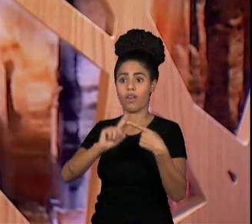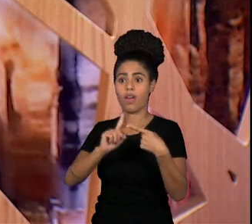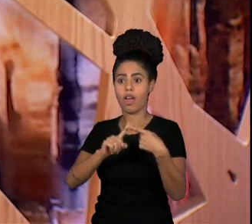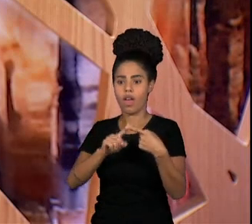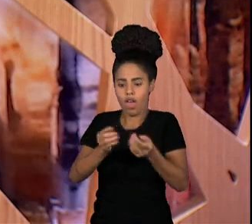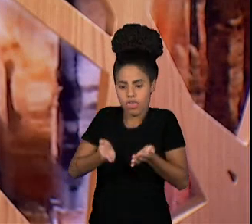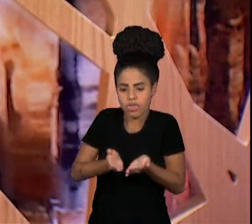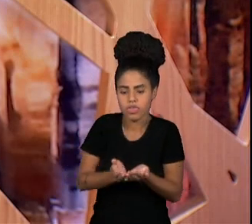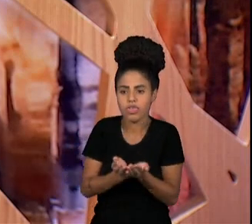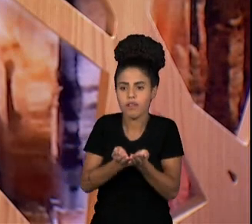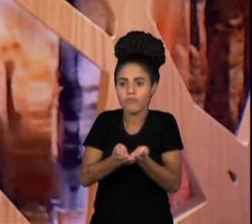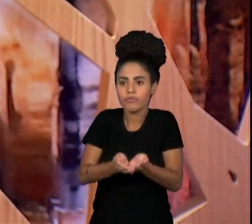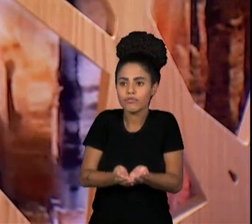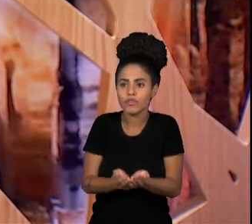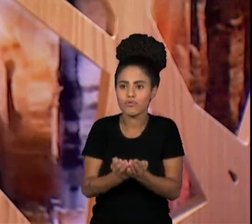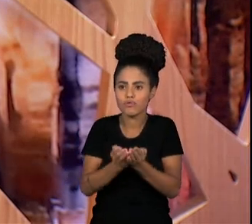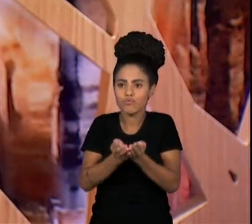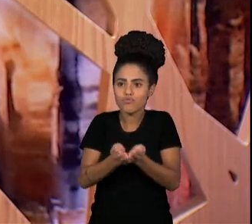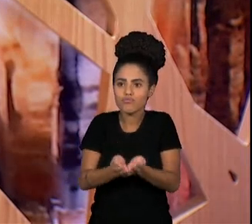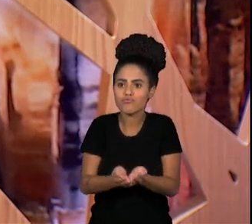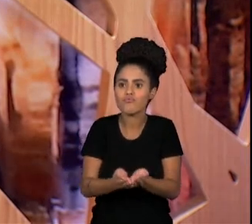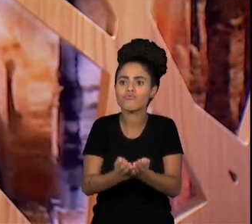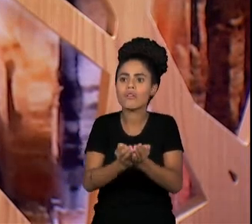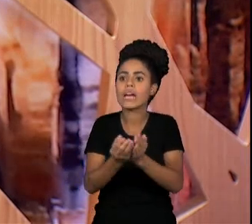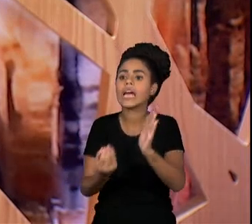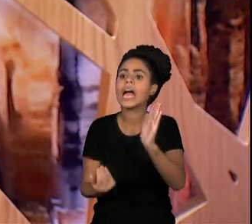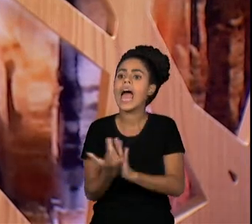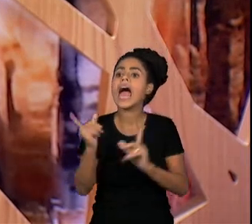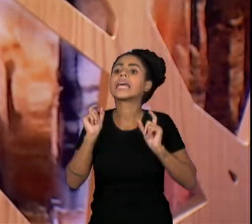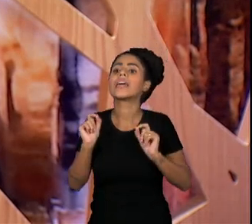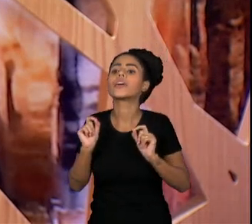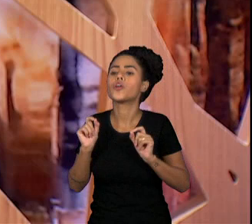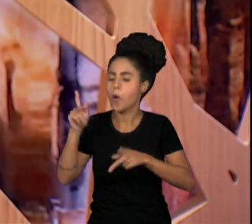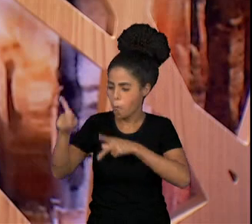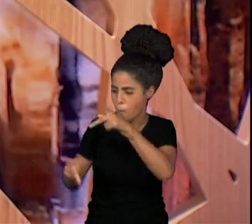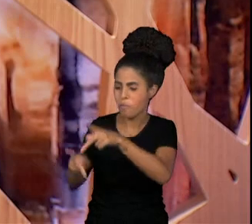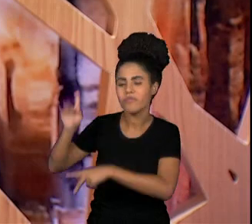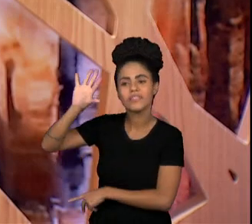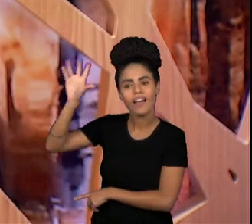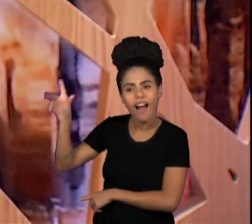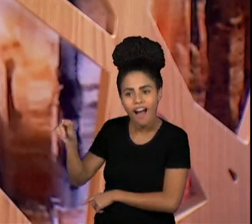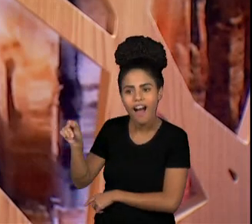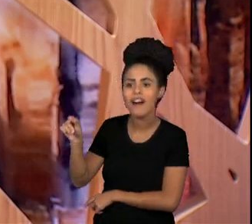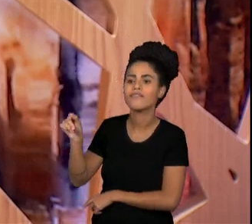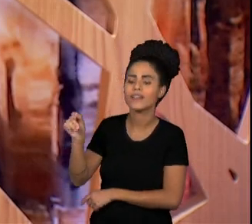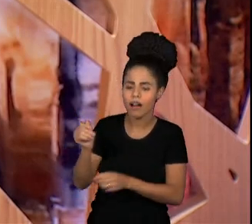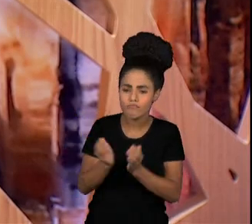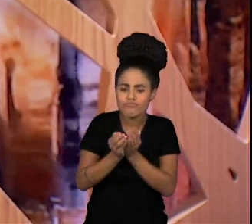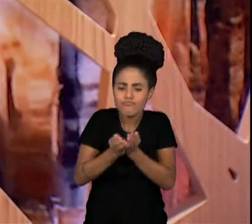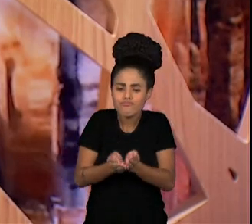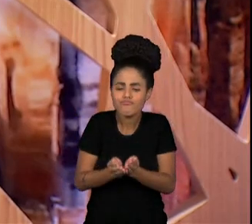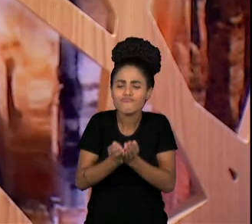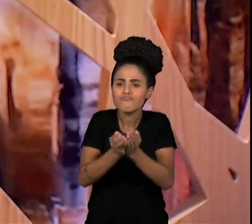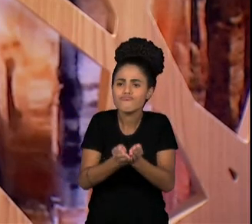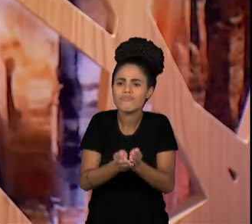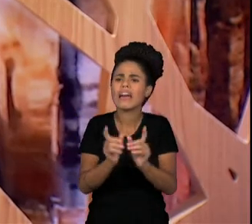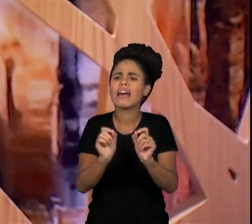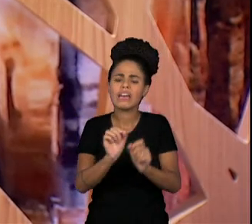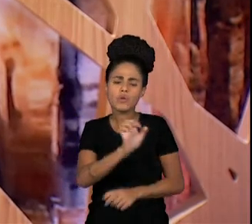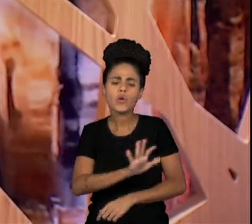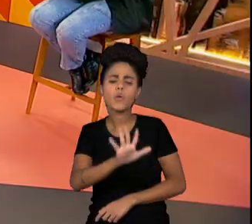navios também foram invenção dos africanos. Aí que o europeu... como dizer, são coisas que o europeu foi